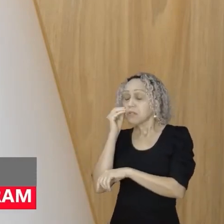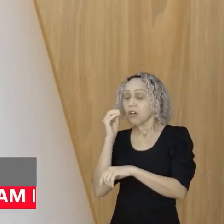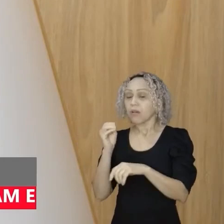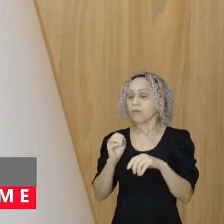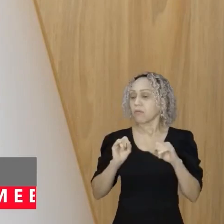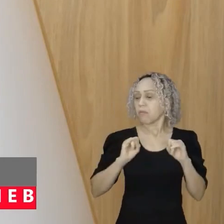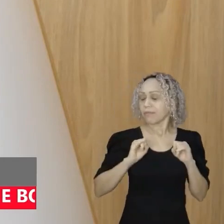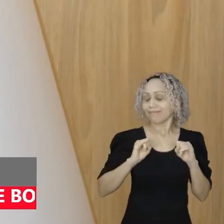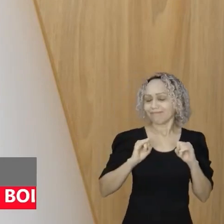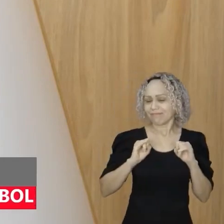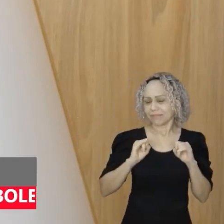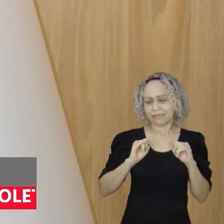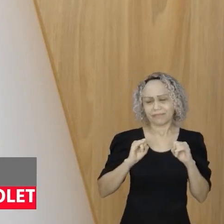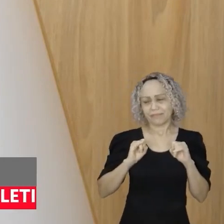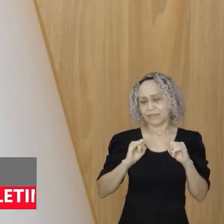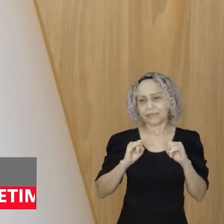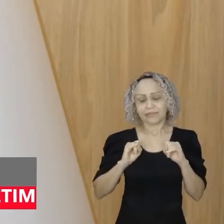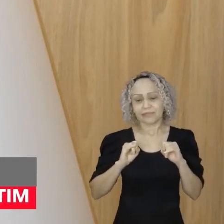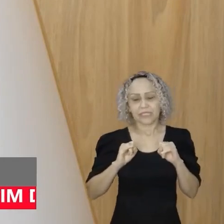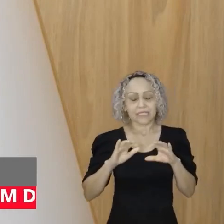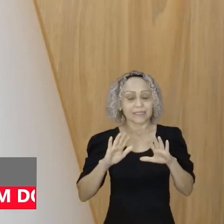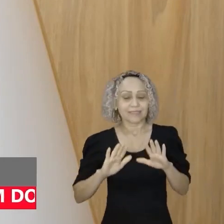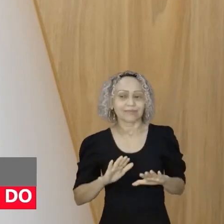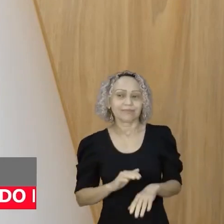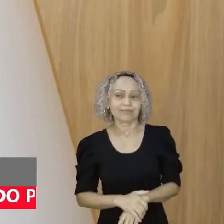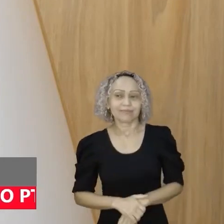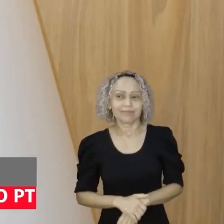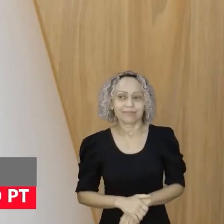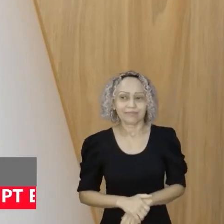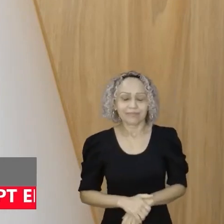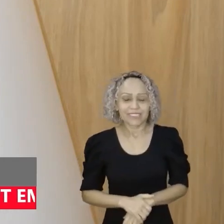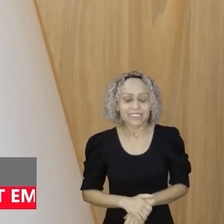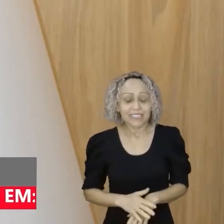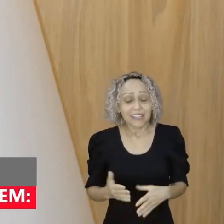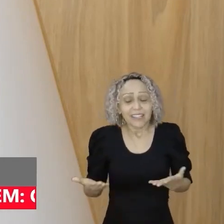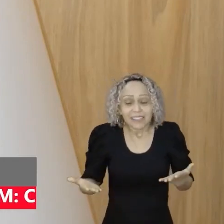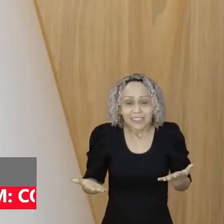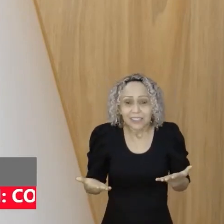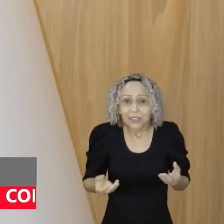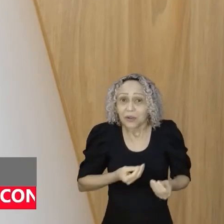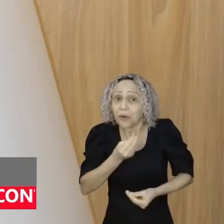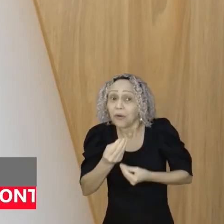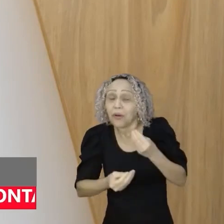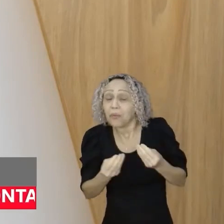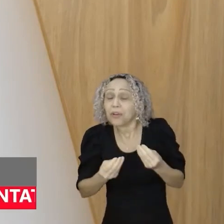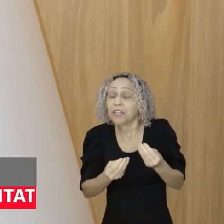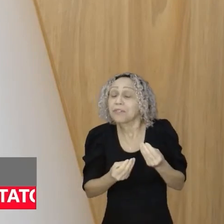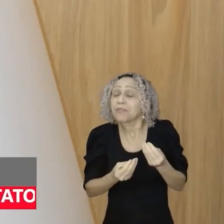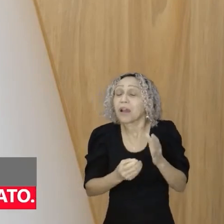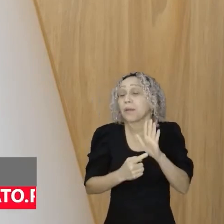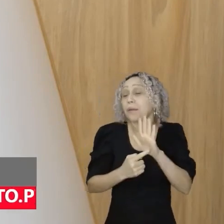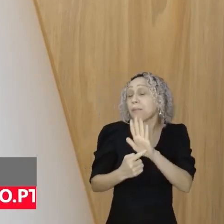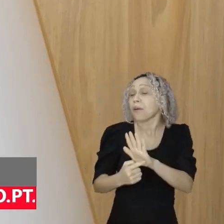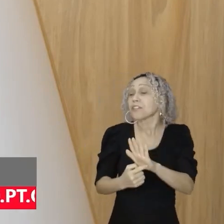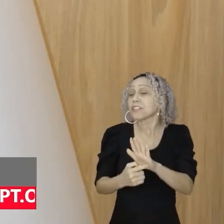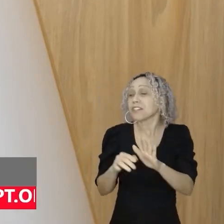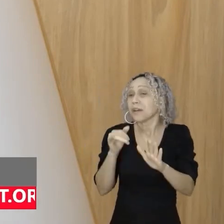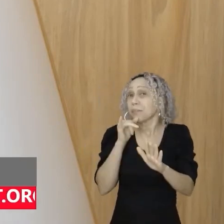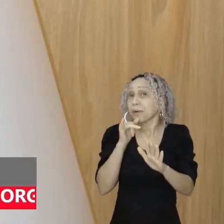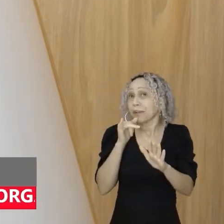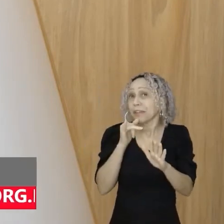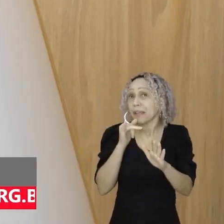porque não se consegue mostrar que a cor do cavalo branco do Napoleão é vermelha. O cavalo branco do Napoleão jamais será